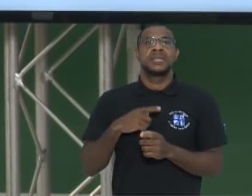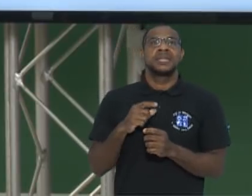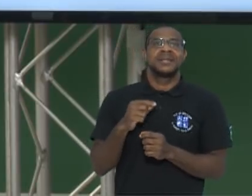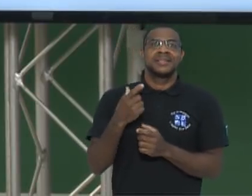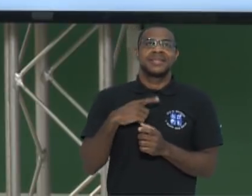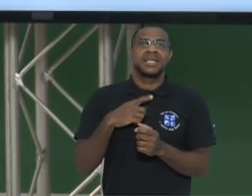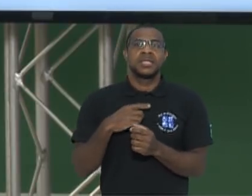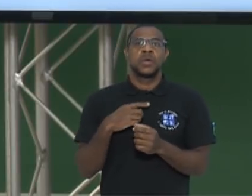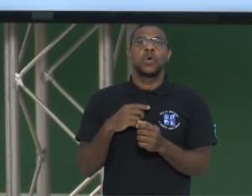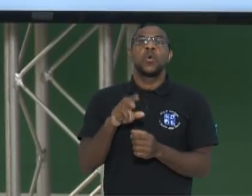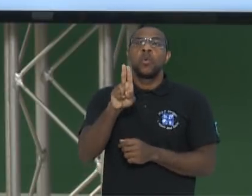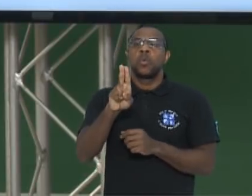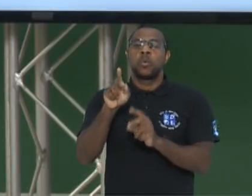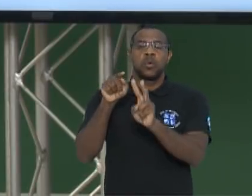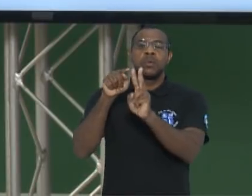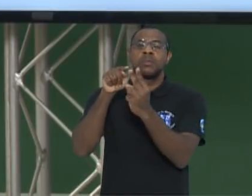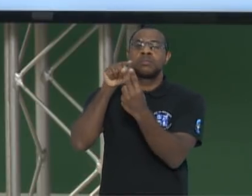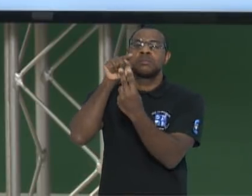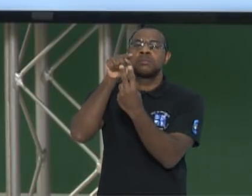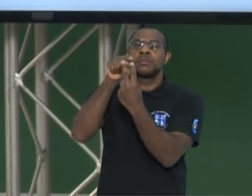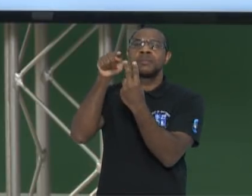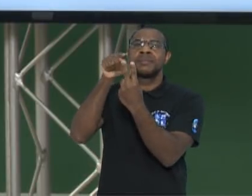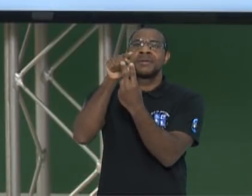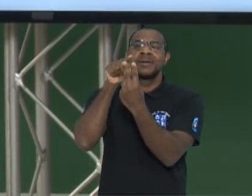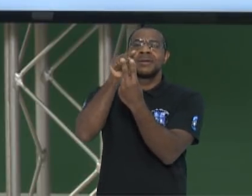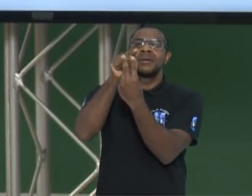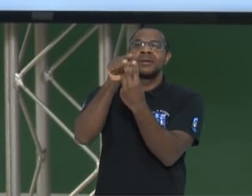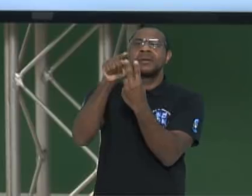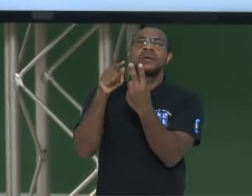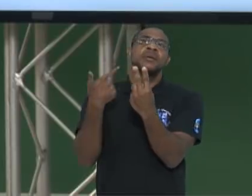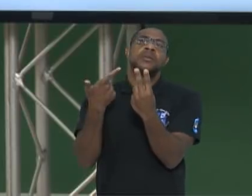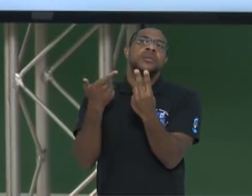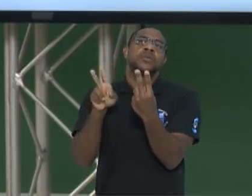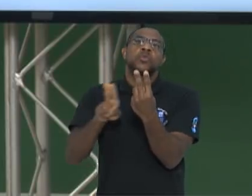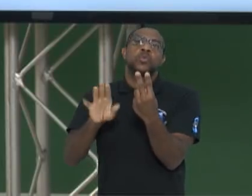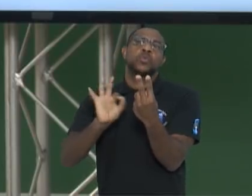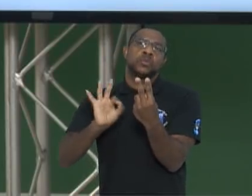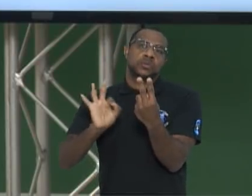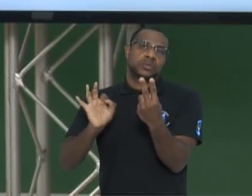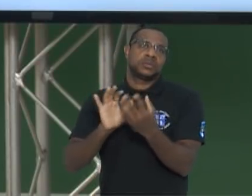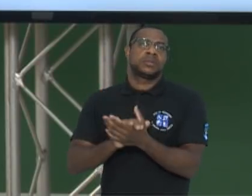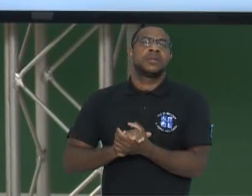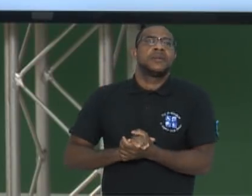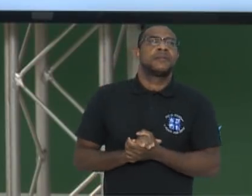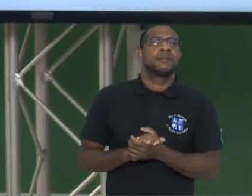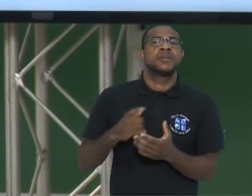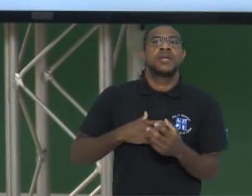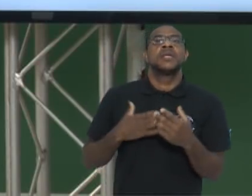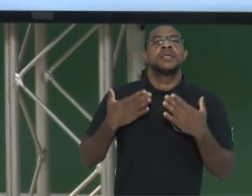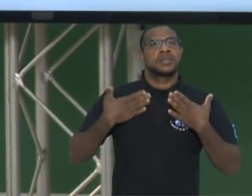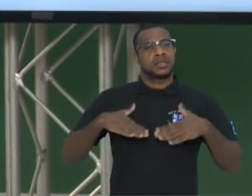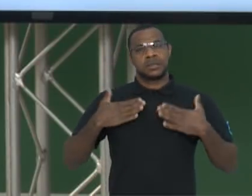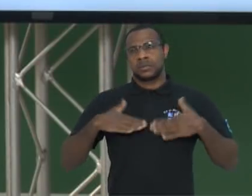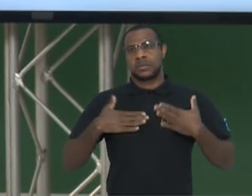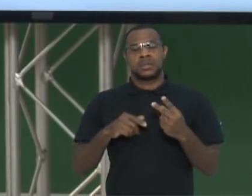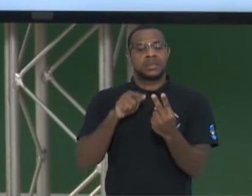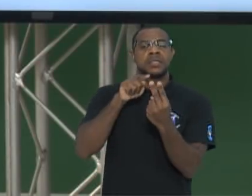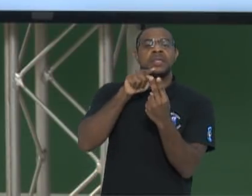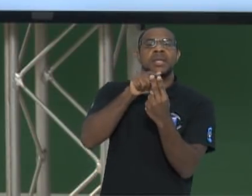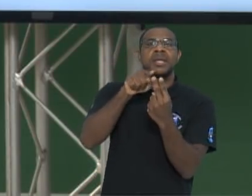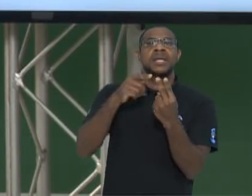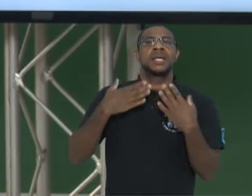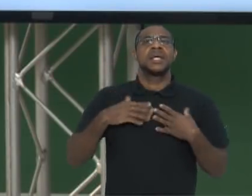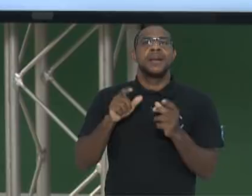pinguinhos em cima do U, que não se utiliza mais a partir da nova reforma ortográfica brasileira. Então, a gente escreve tranquila sem trema, né, assim